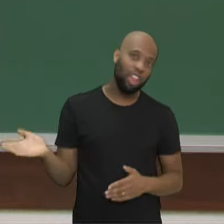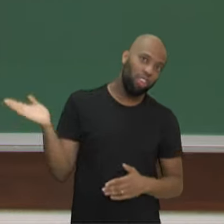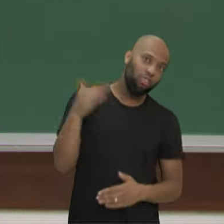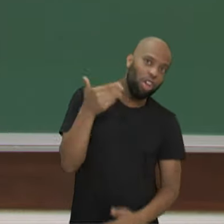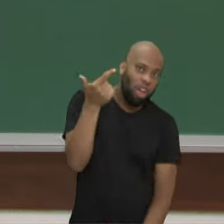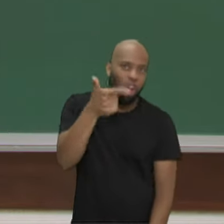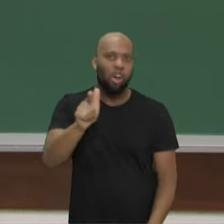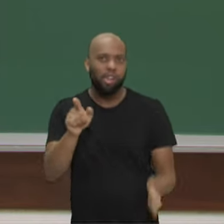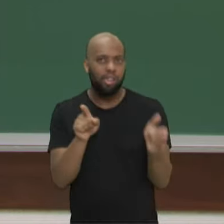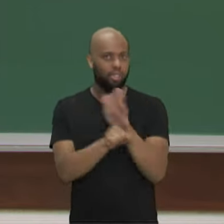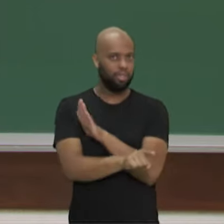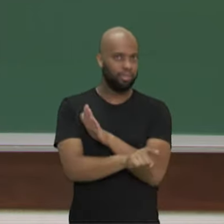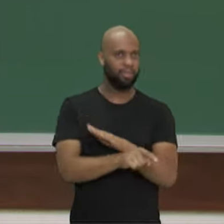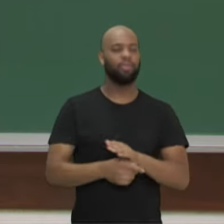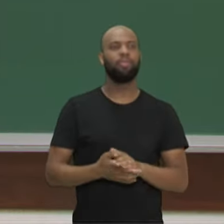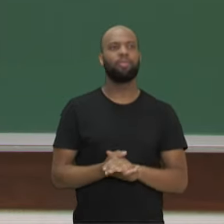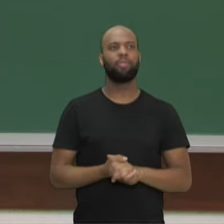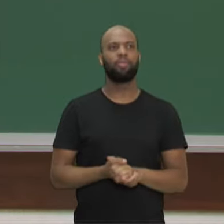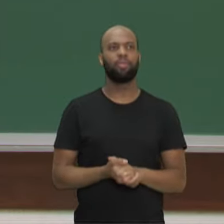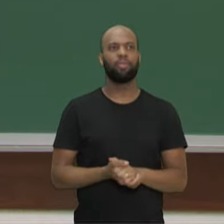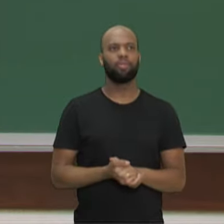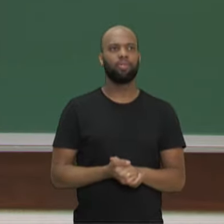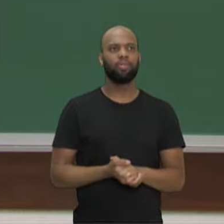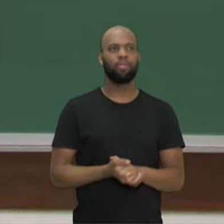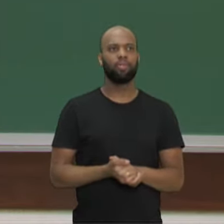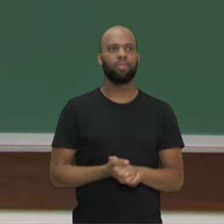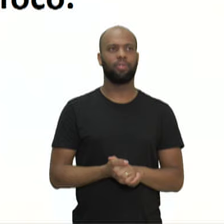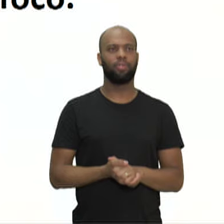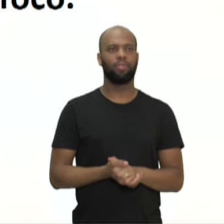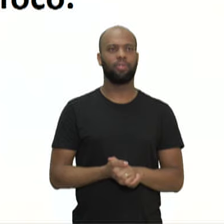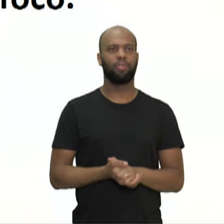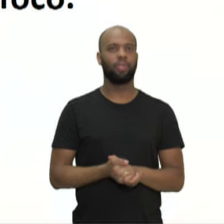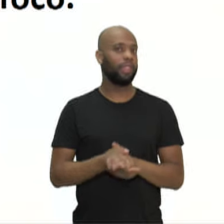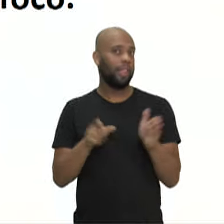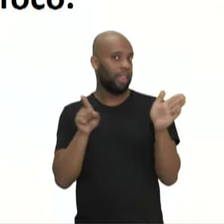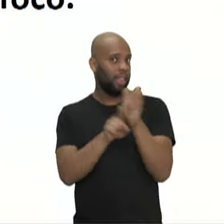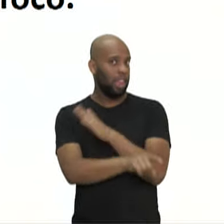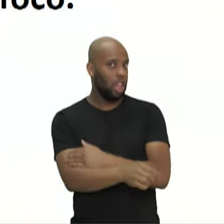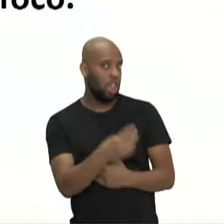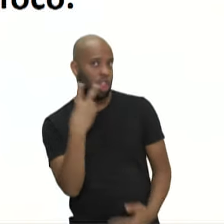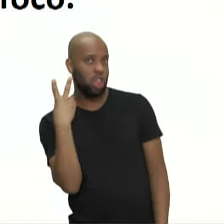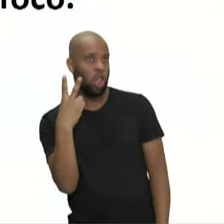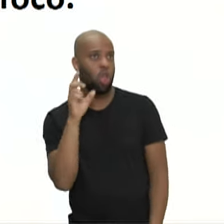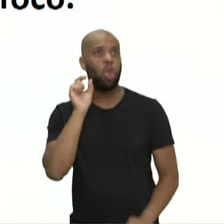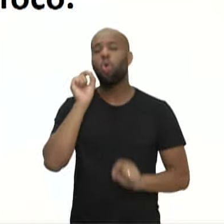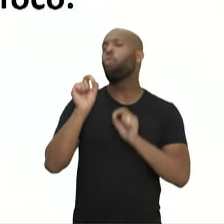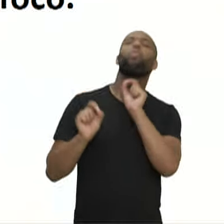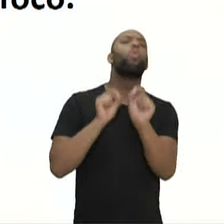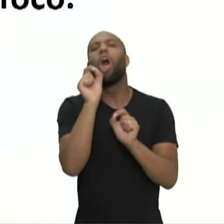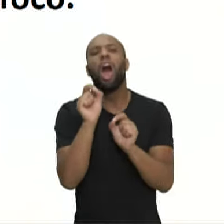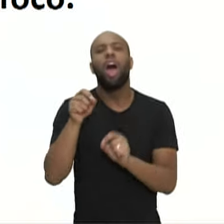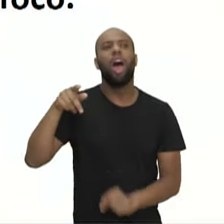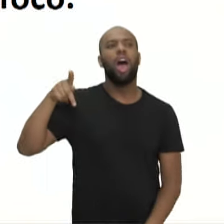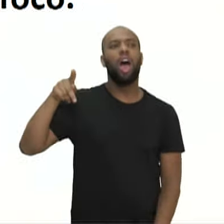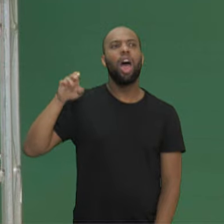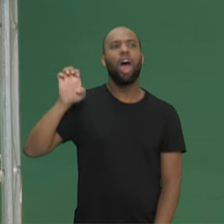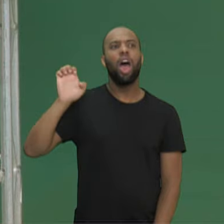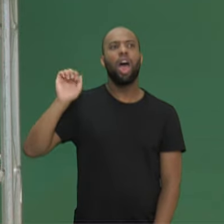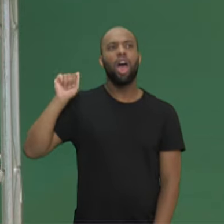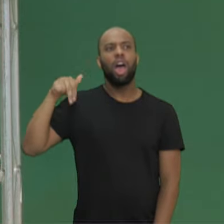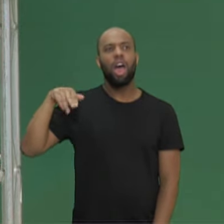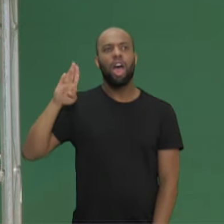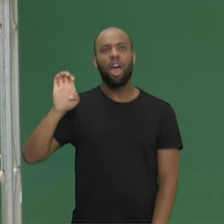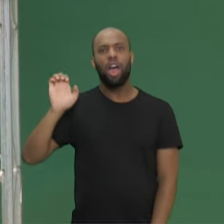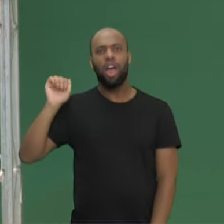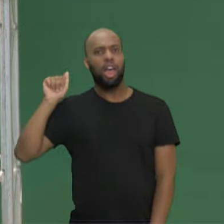para o próximo quiz. Olha nosso quiz. O que é pimbim? Pimbim,